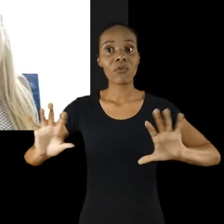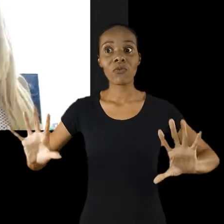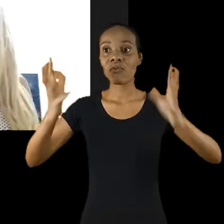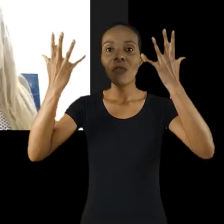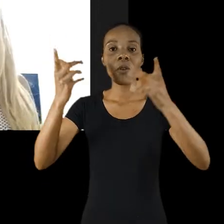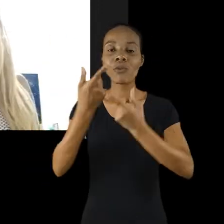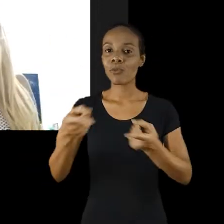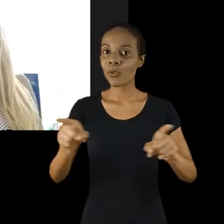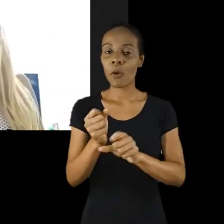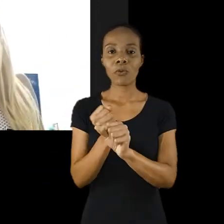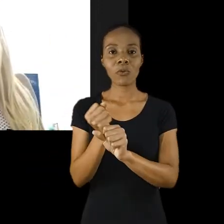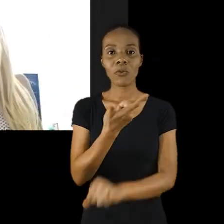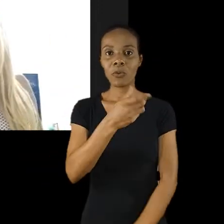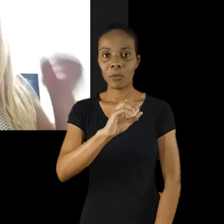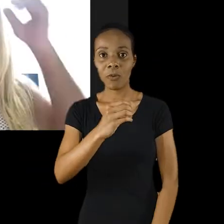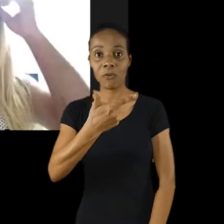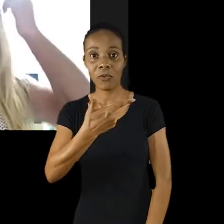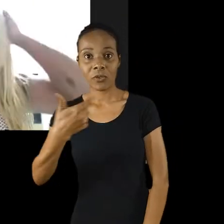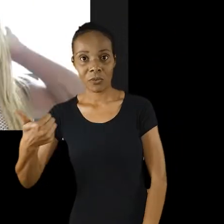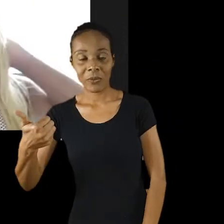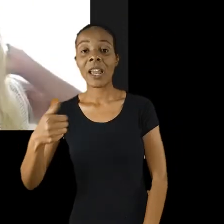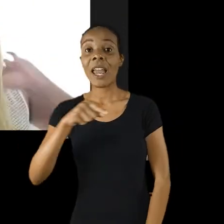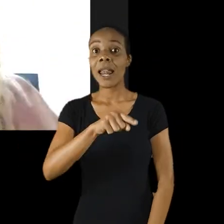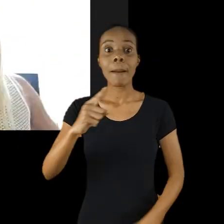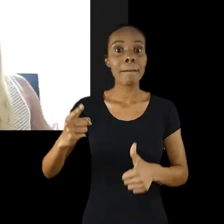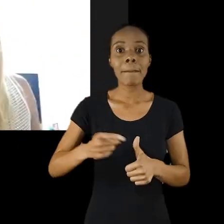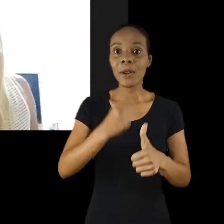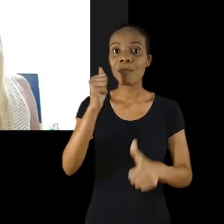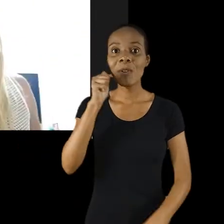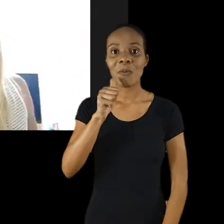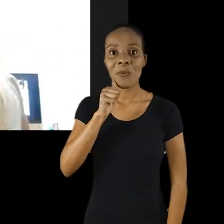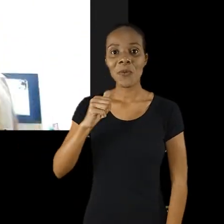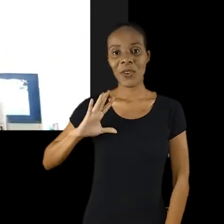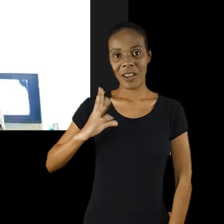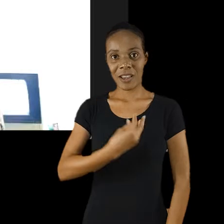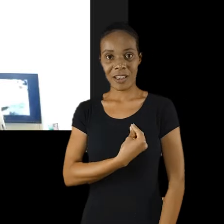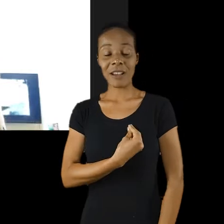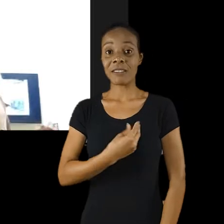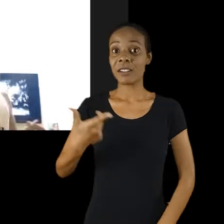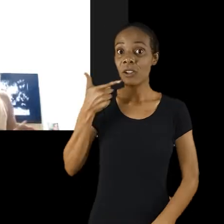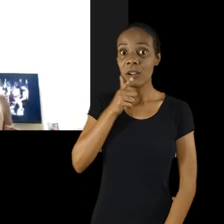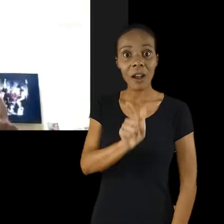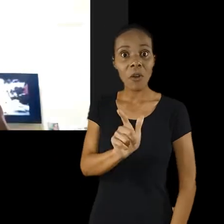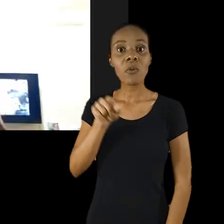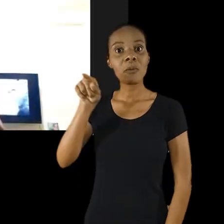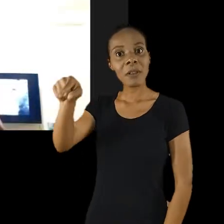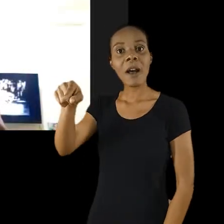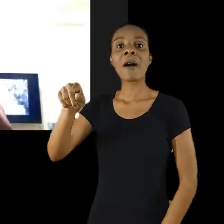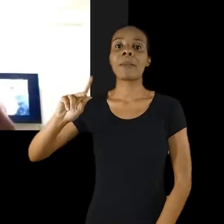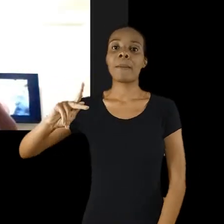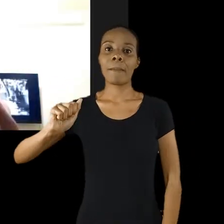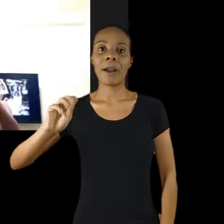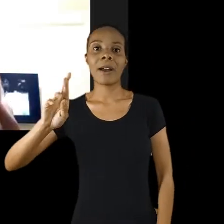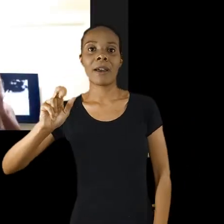2021. Bichart é a primeira mulher trans ganhadora do Festival de Música da Paraíba em 2020. Ela